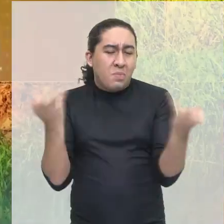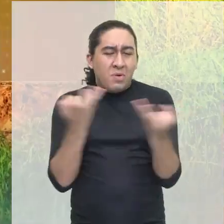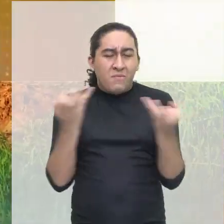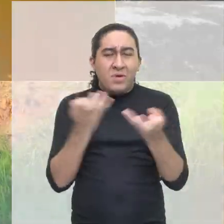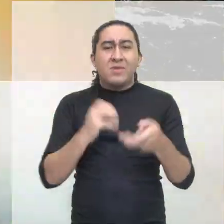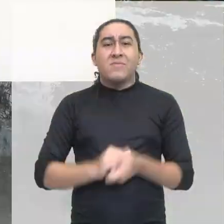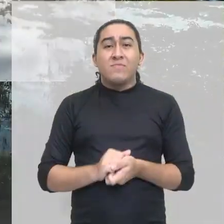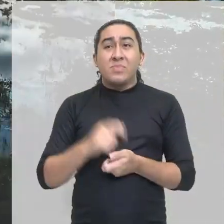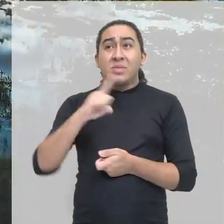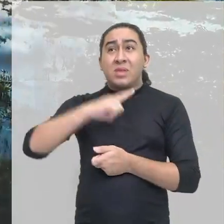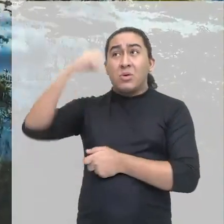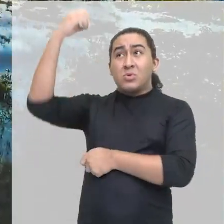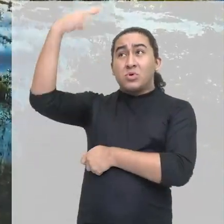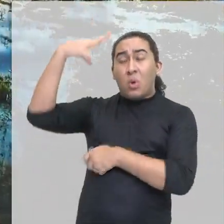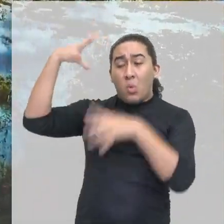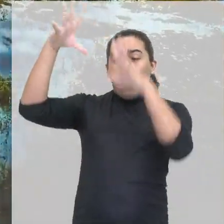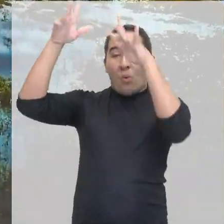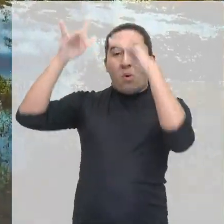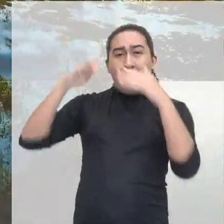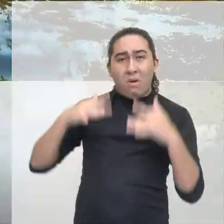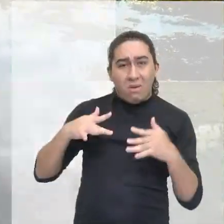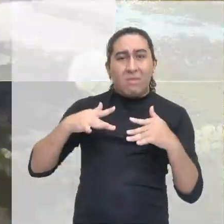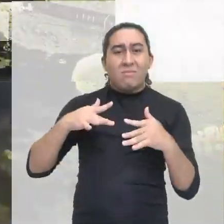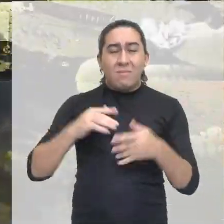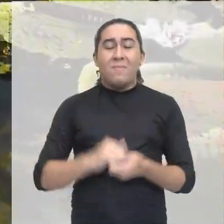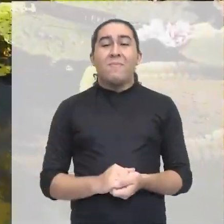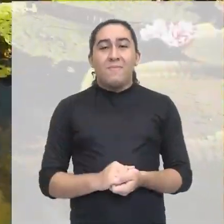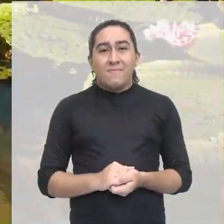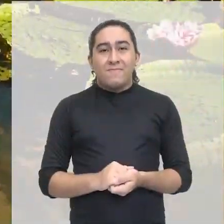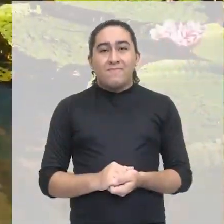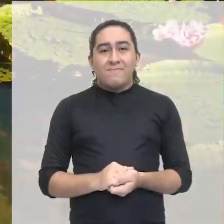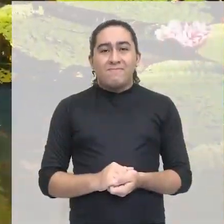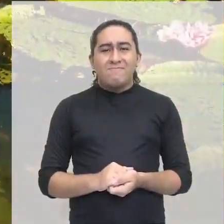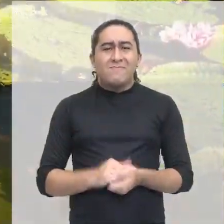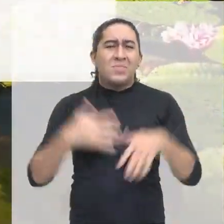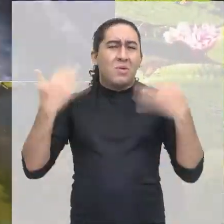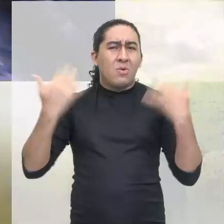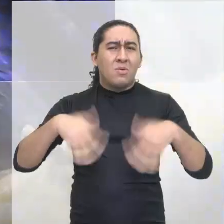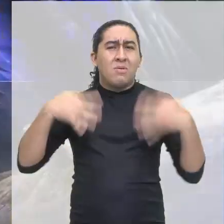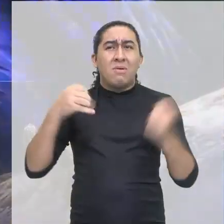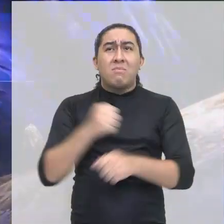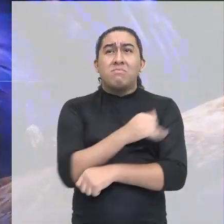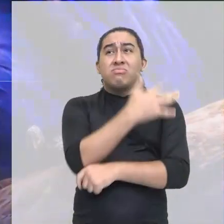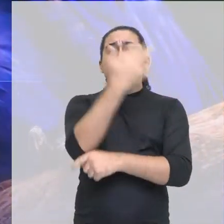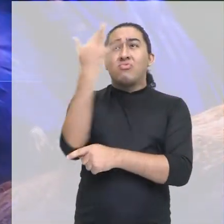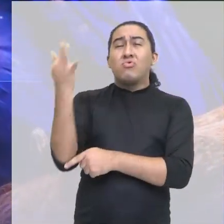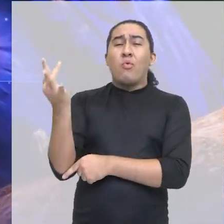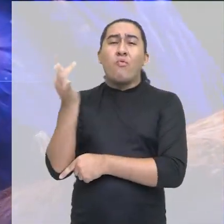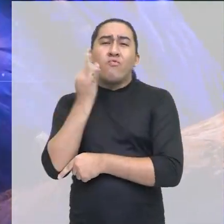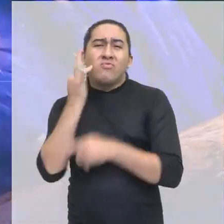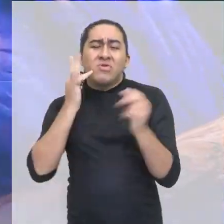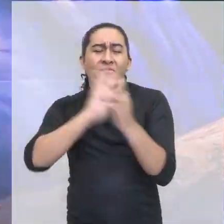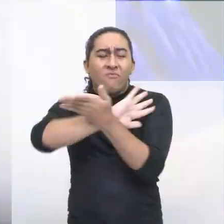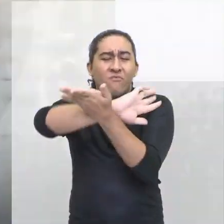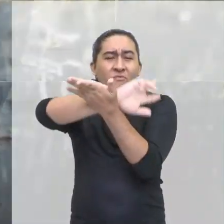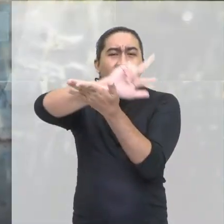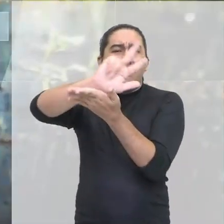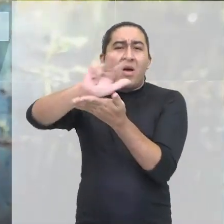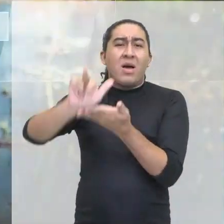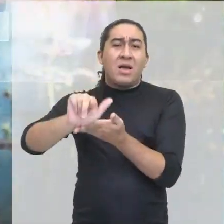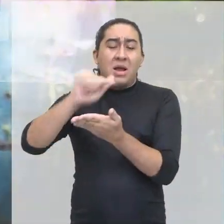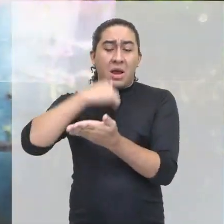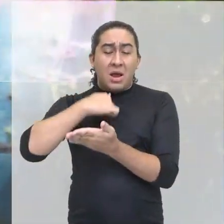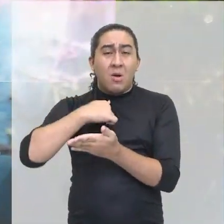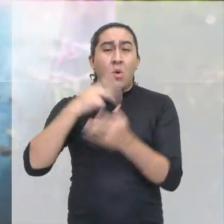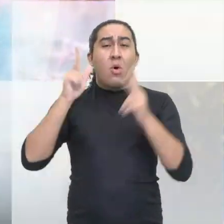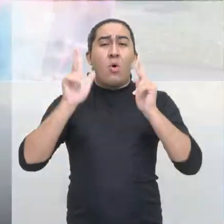morena cestrosa, de olhar indiscreto. Oh, esse coqueiro que dá coco, onde eu amarro a minha